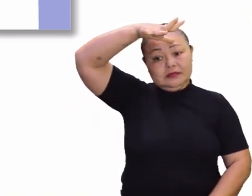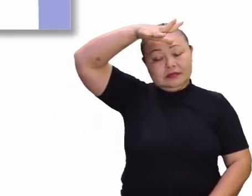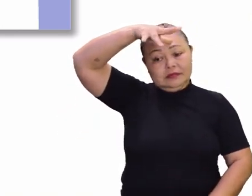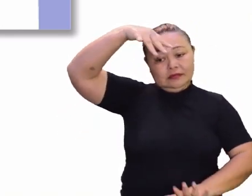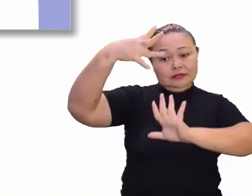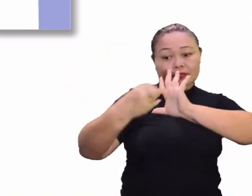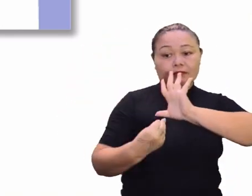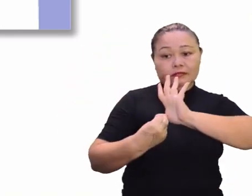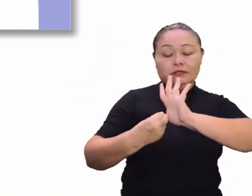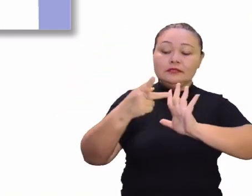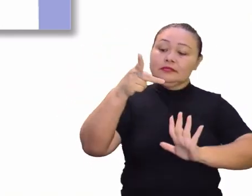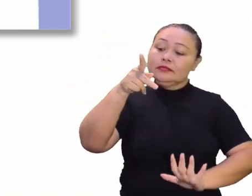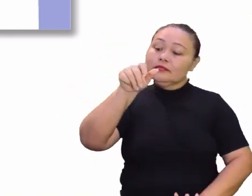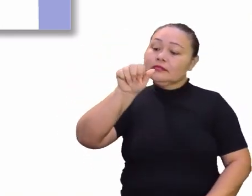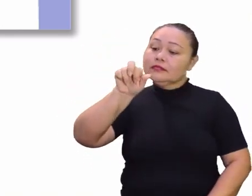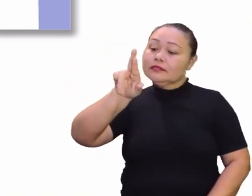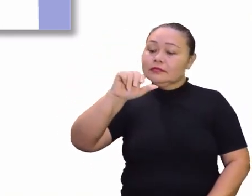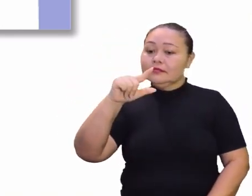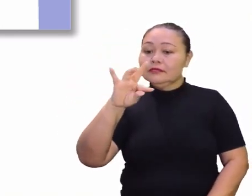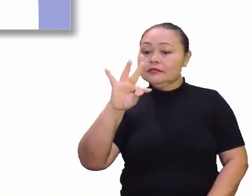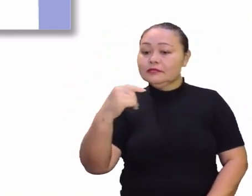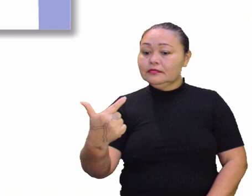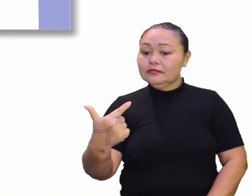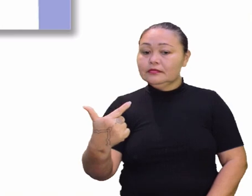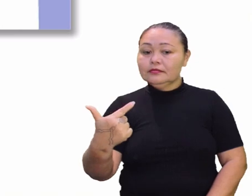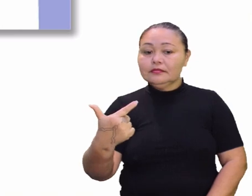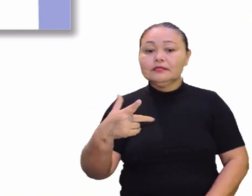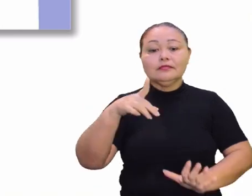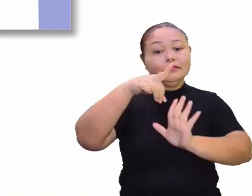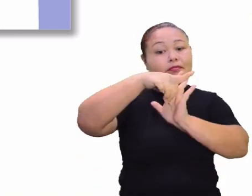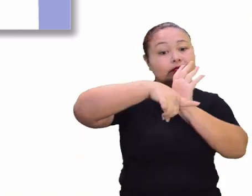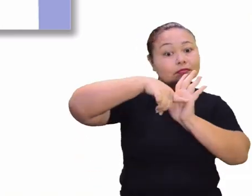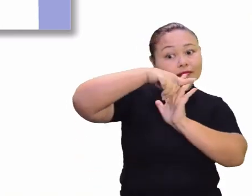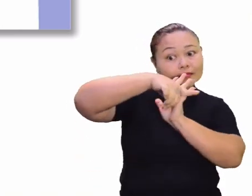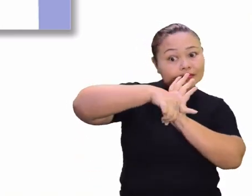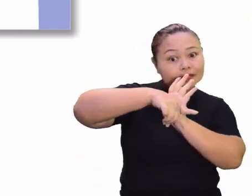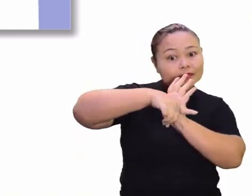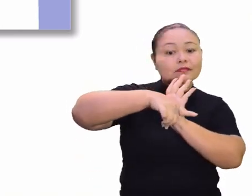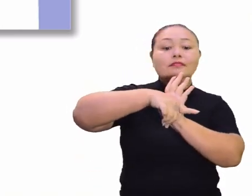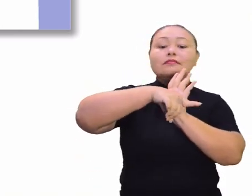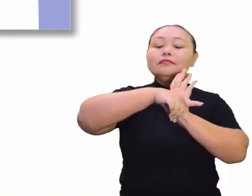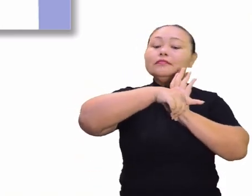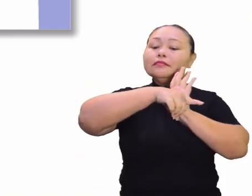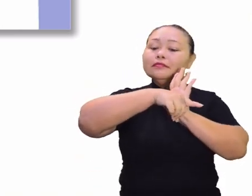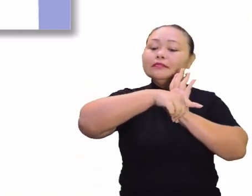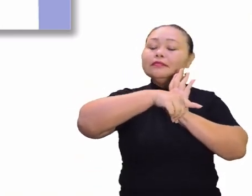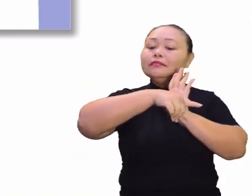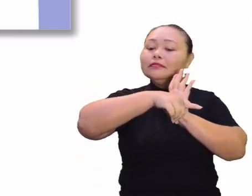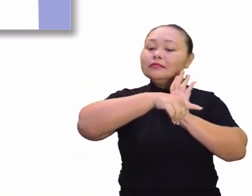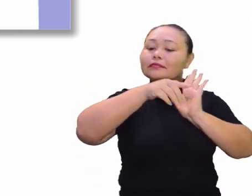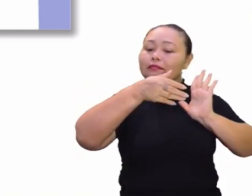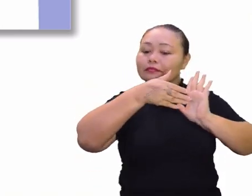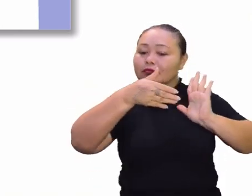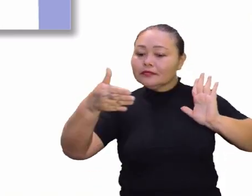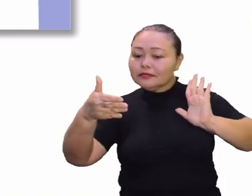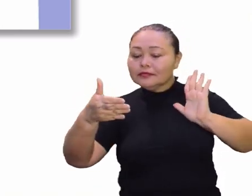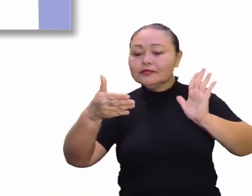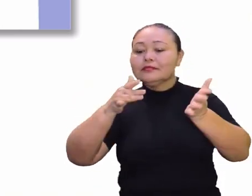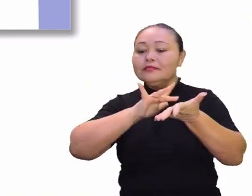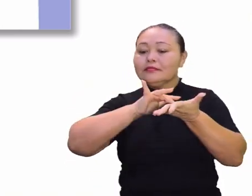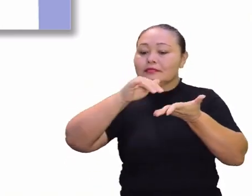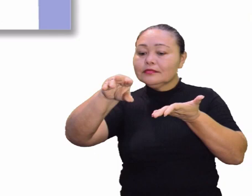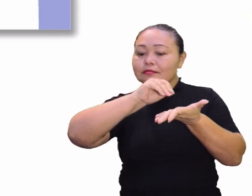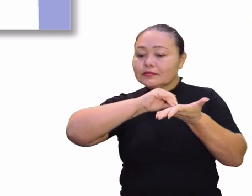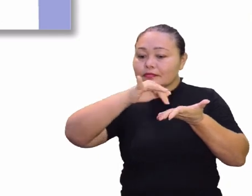amazônica, parte 2. Estrada de Ferro, Madeira, Mamoré e Ciclo do